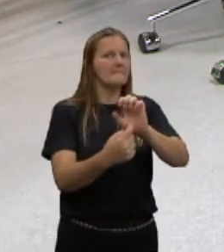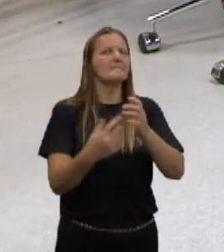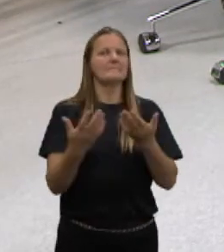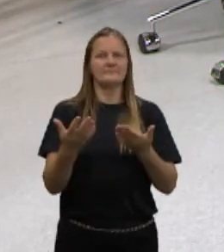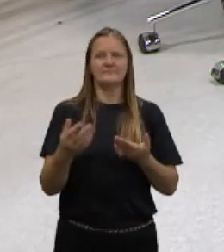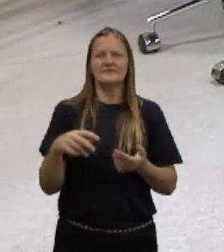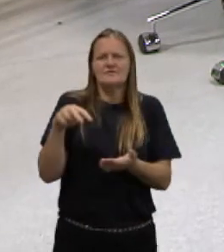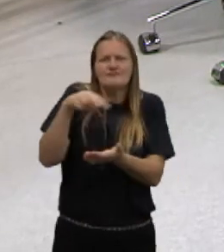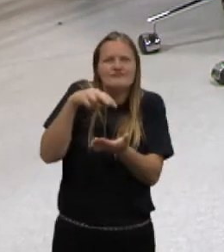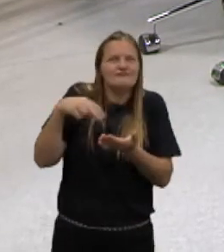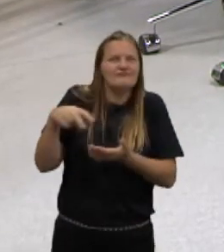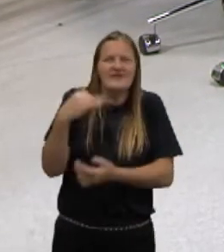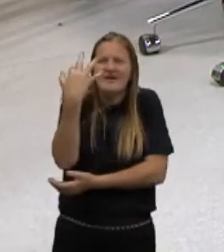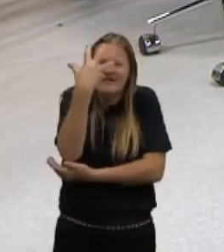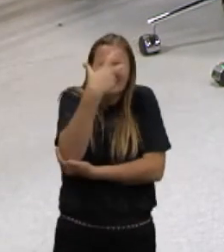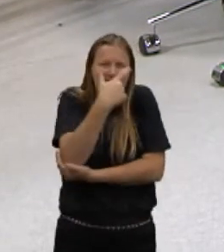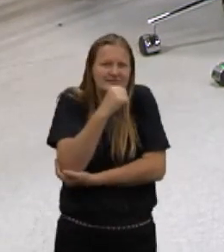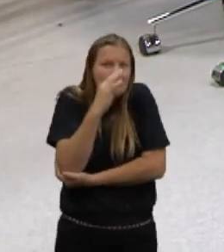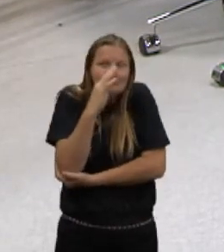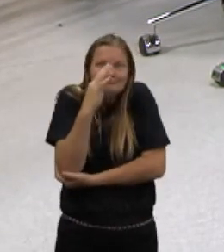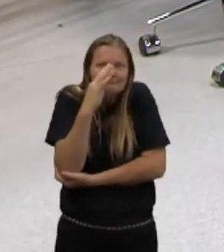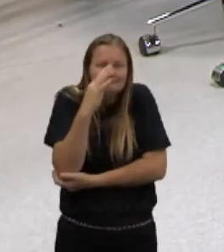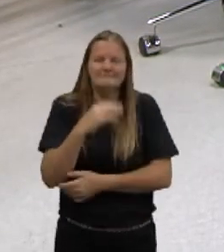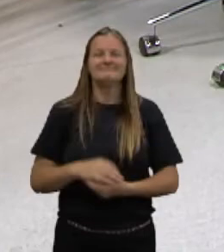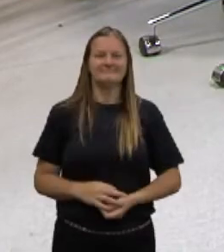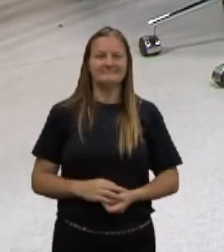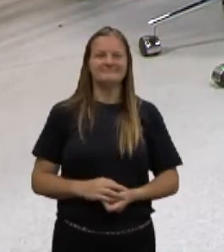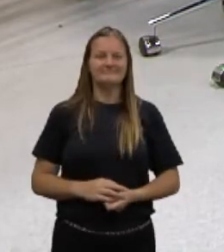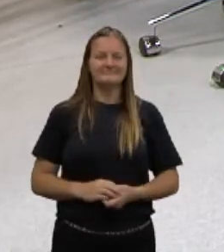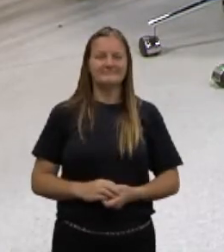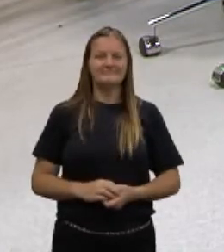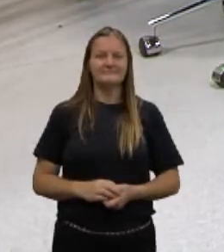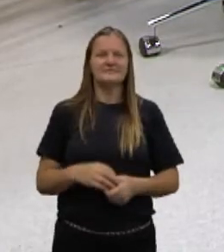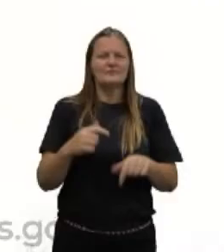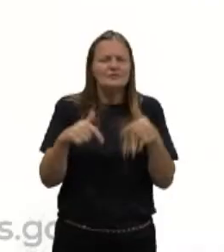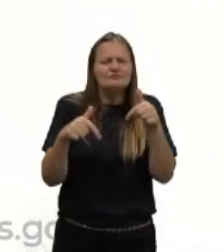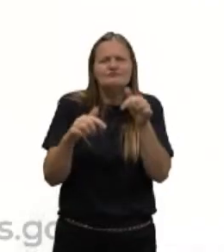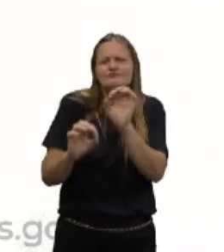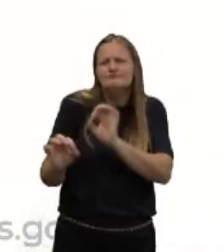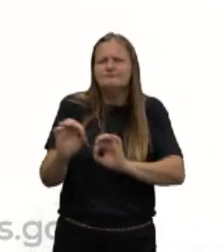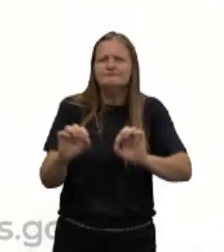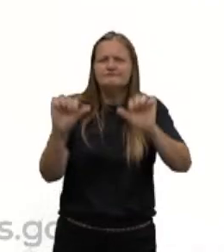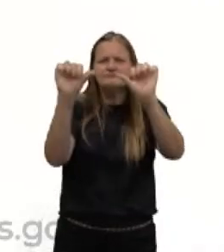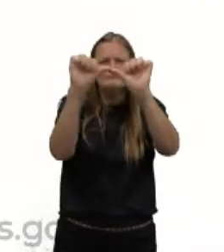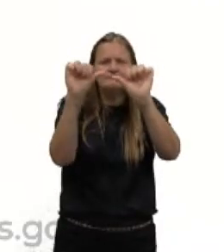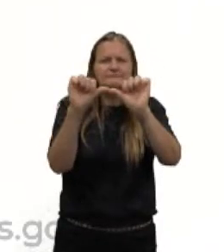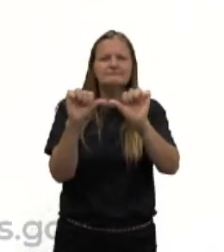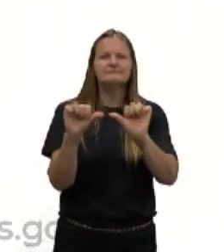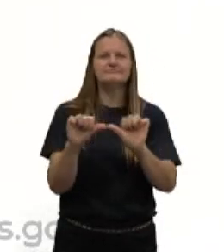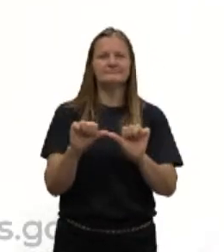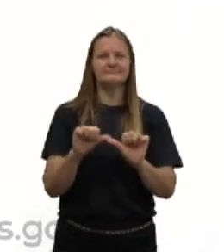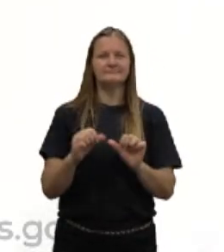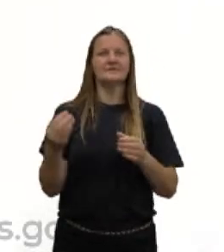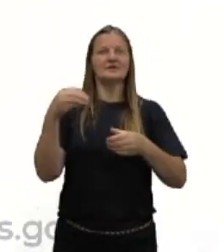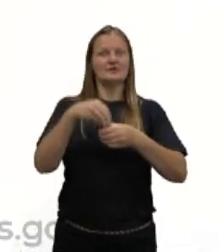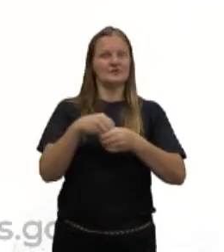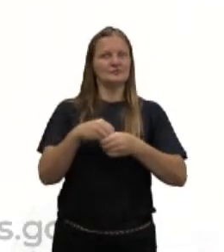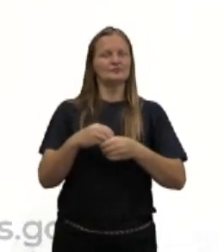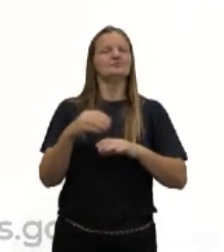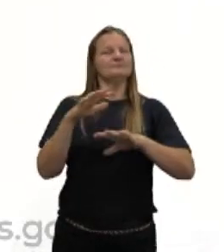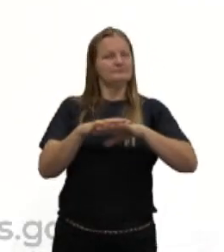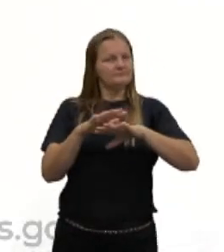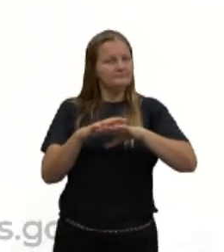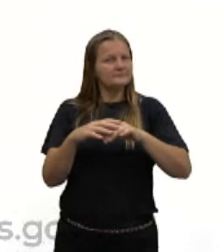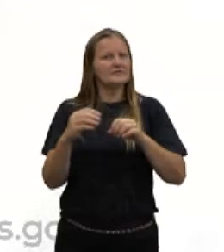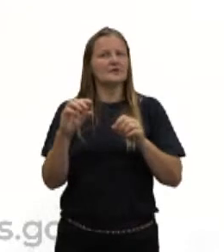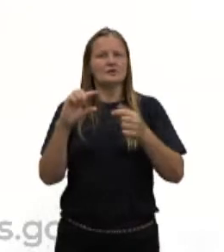que usa a simetria, né? Isso aí. Então ele foi trabalhando a simetria, né? Dentro da própria